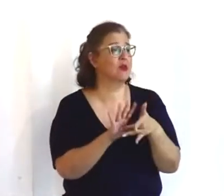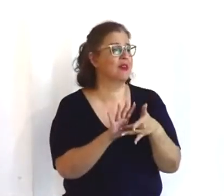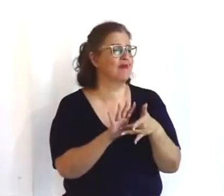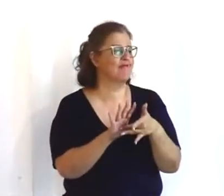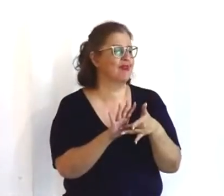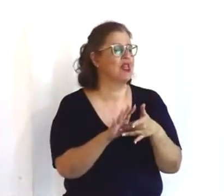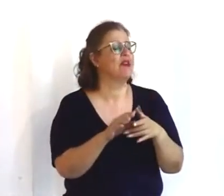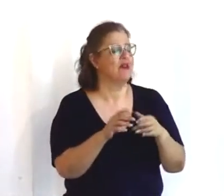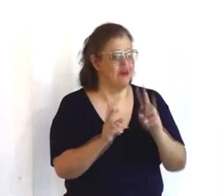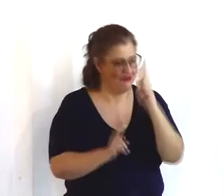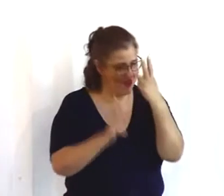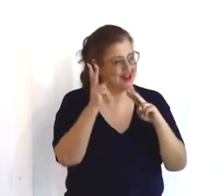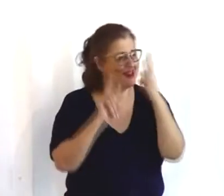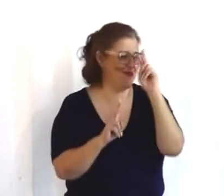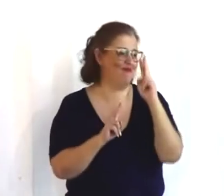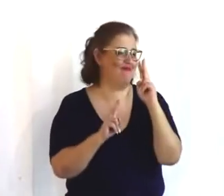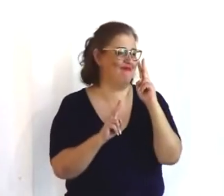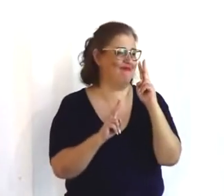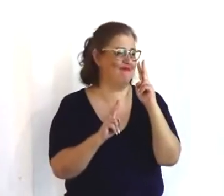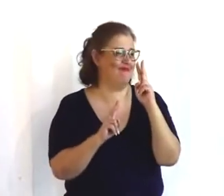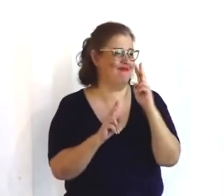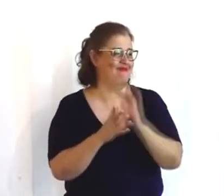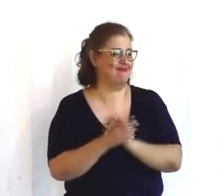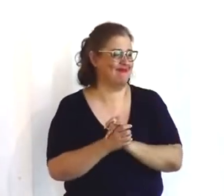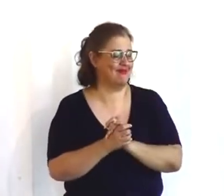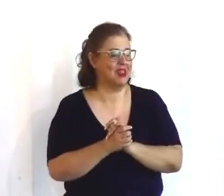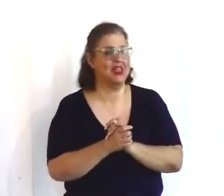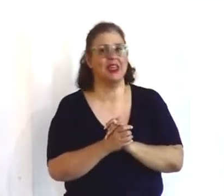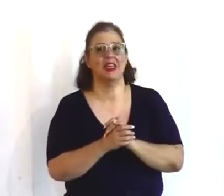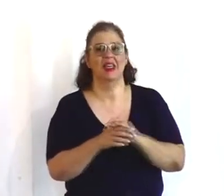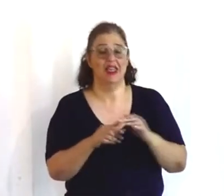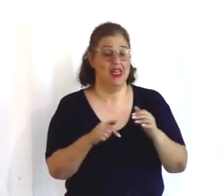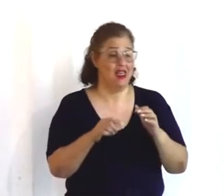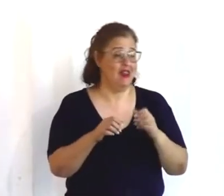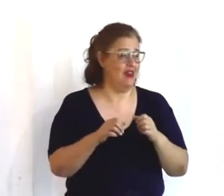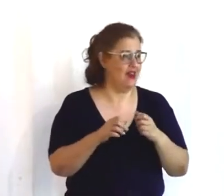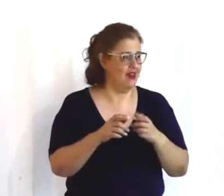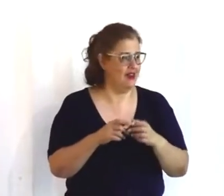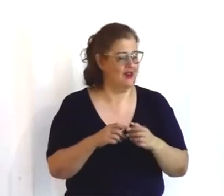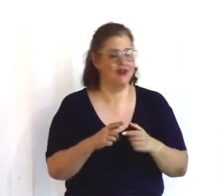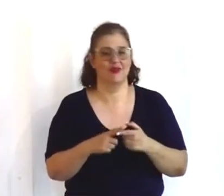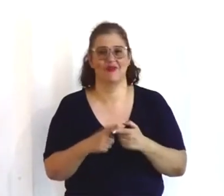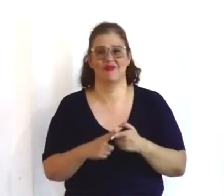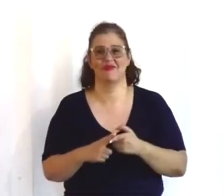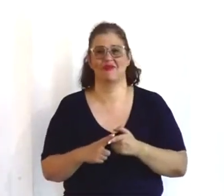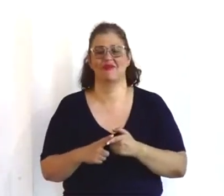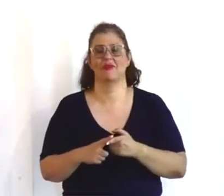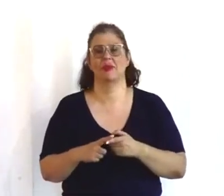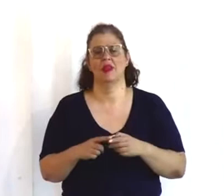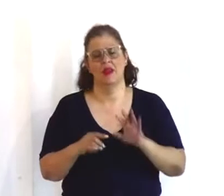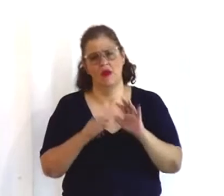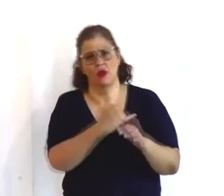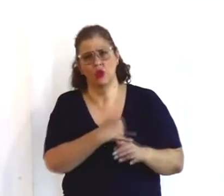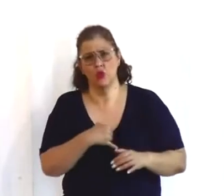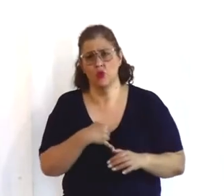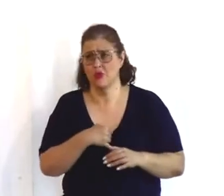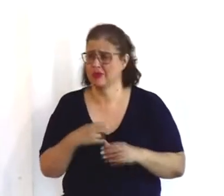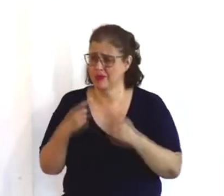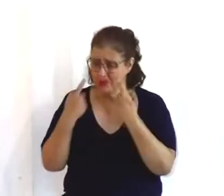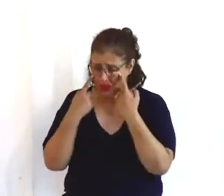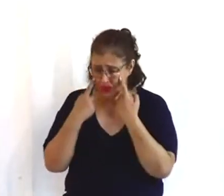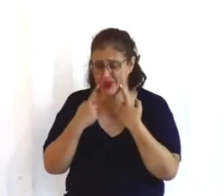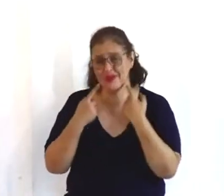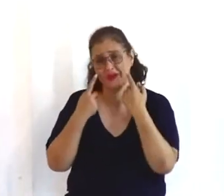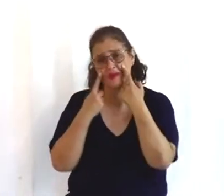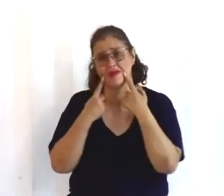e no final eu vou voltar aqui. É claro que ali o contexto já diz que João está chorando diante daquela questão